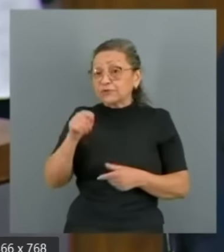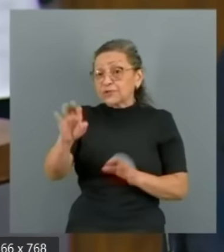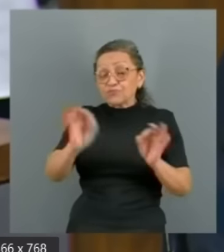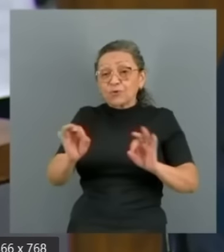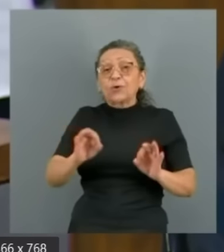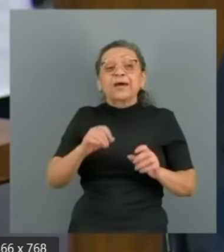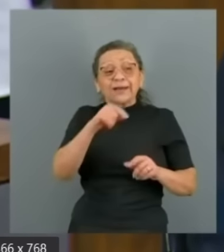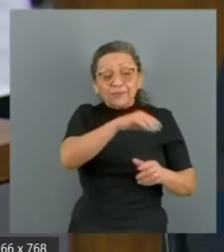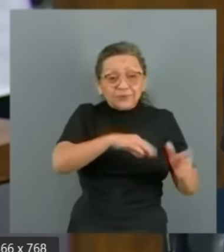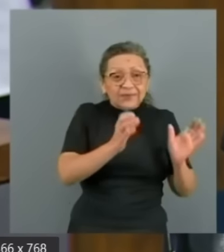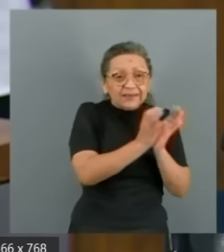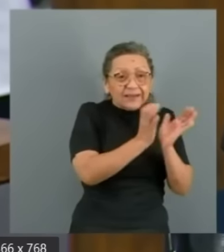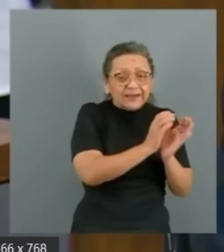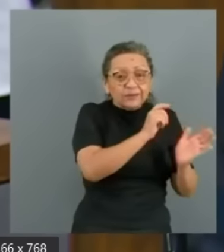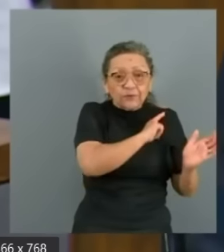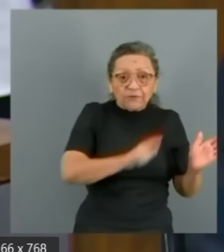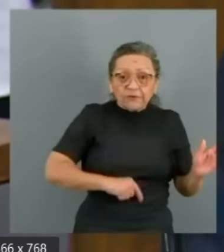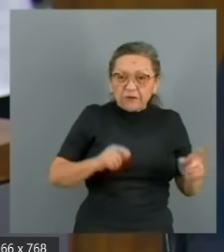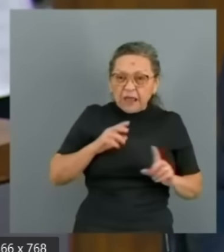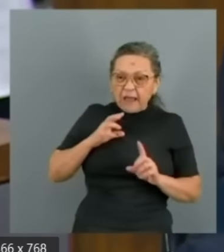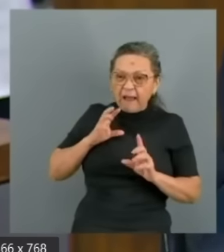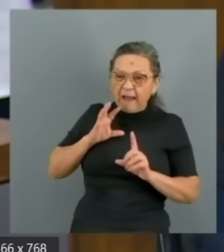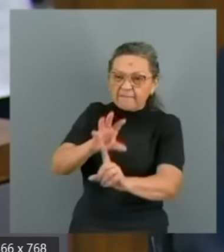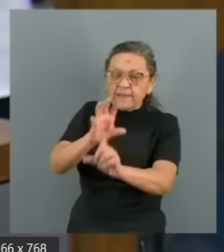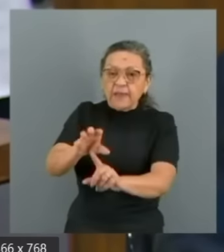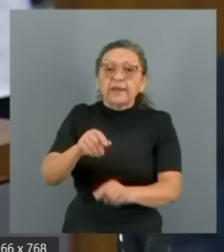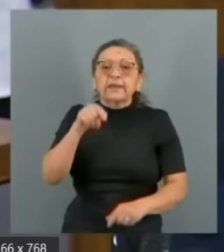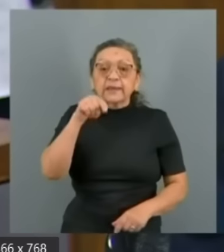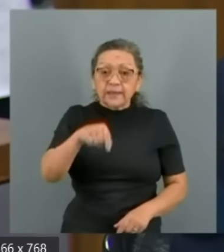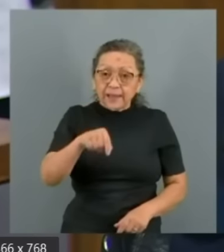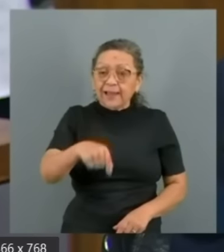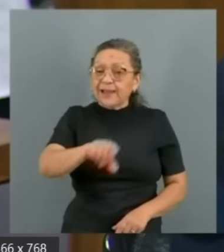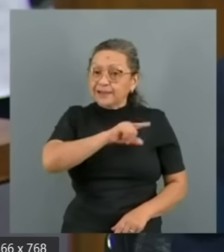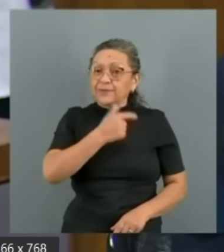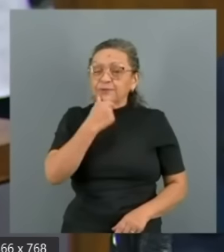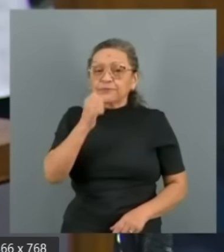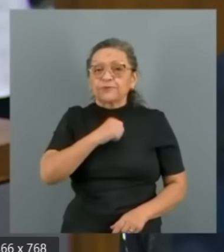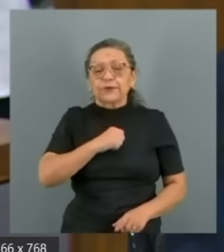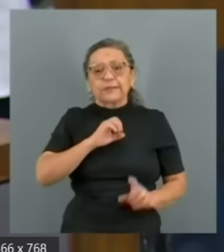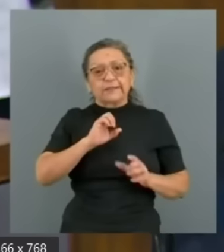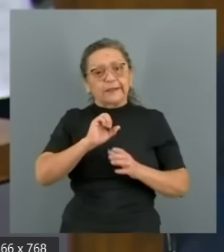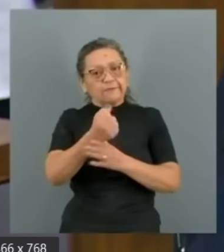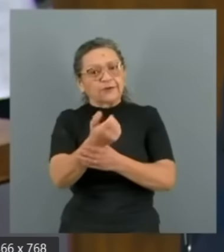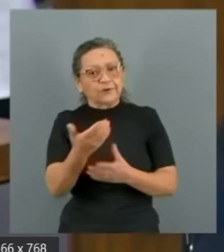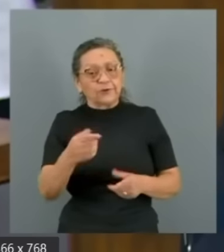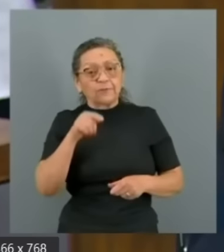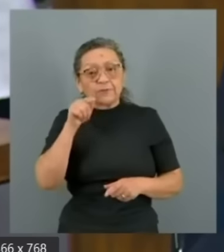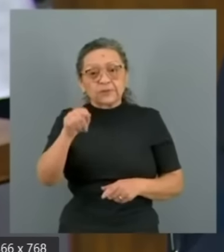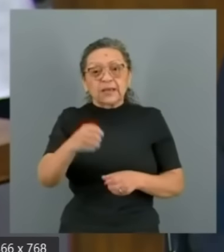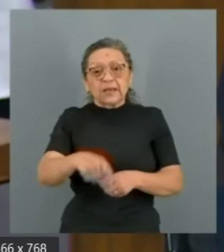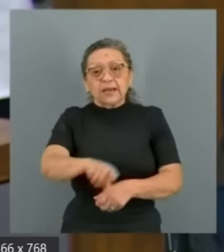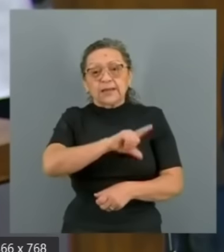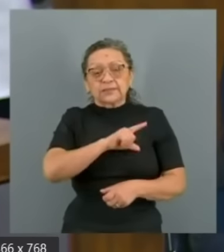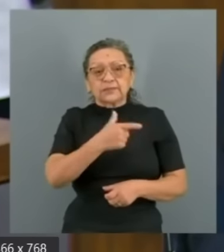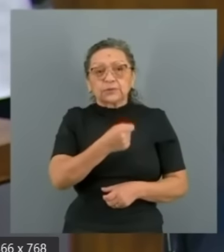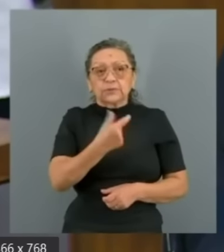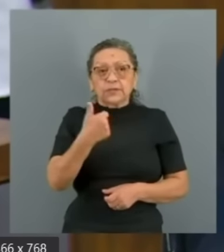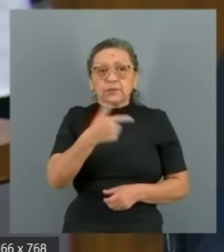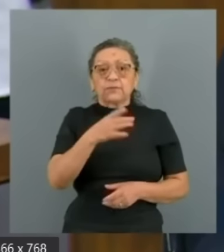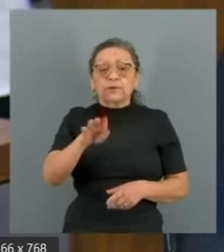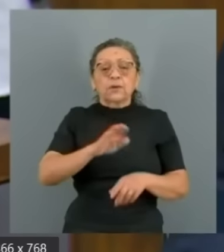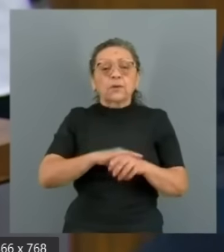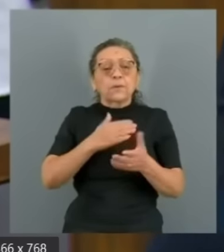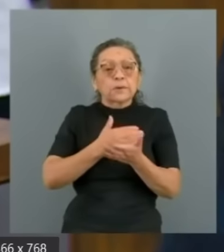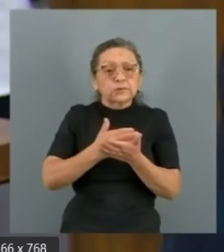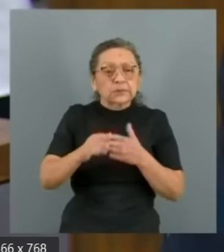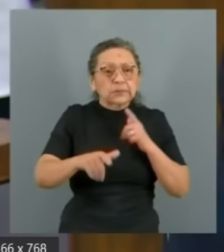atacado pelos integrantes do governo. O Stefanuto não, foi defendido aqui arduamente. O senhor, em 2014, quando o senhor começou a